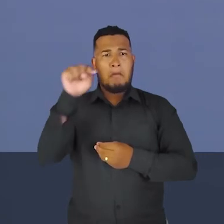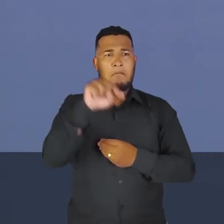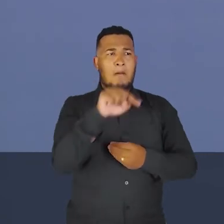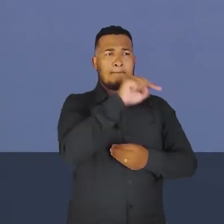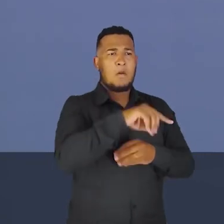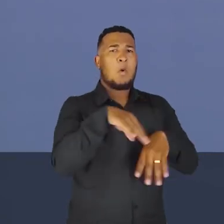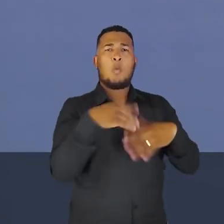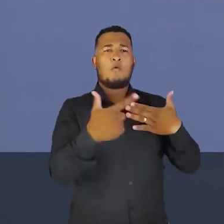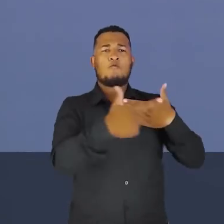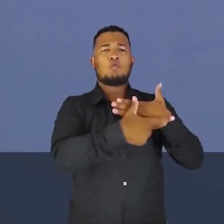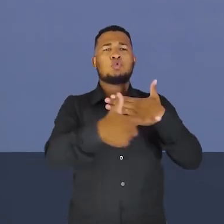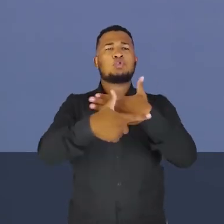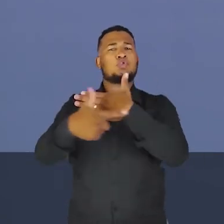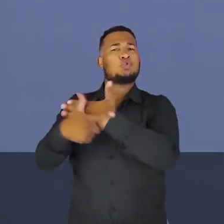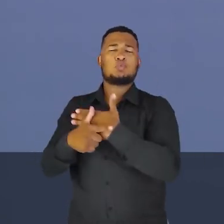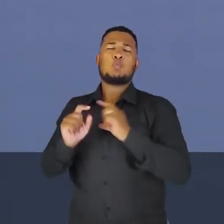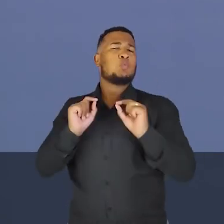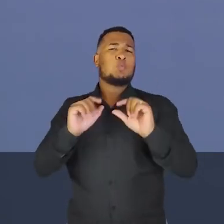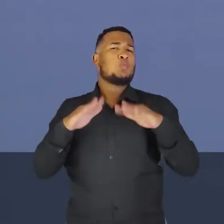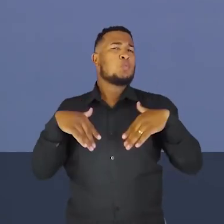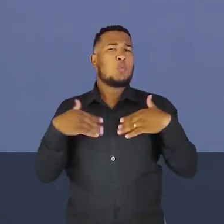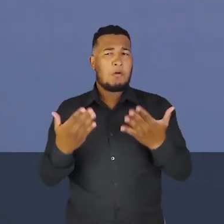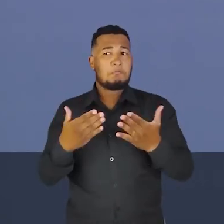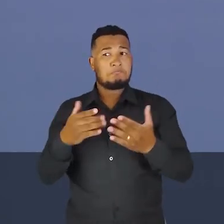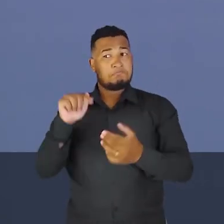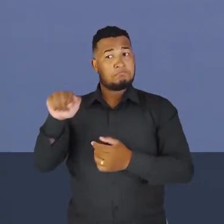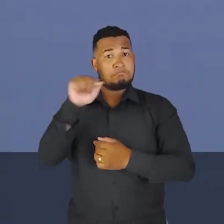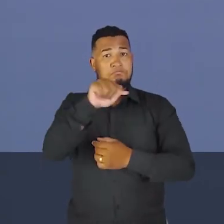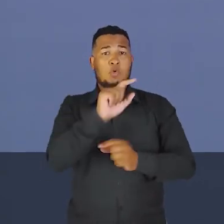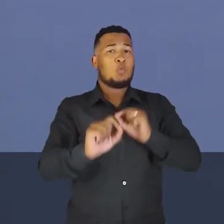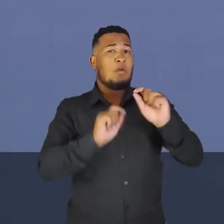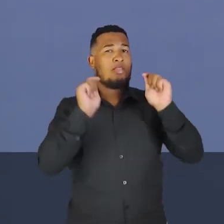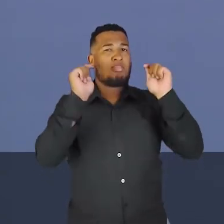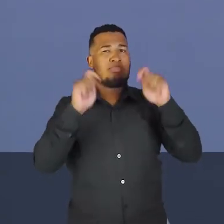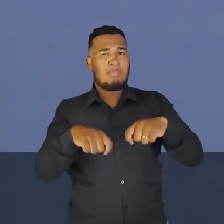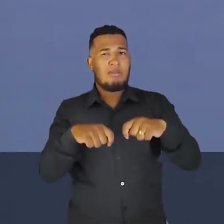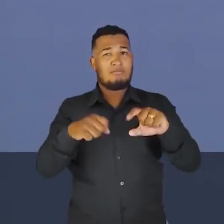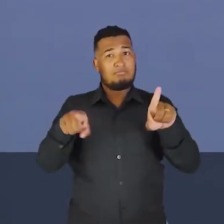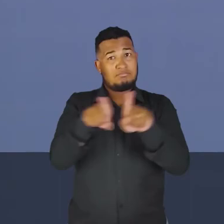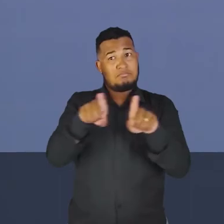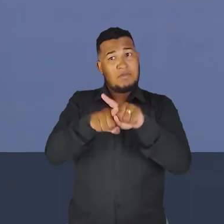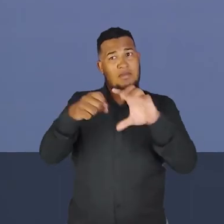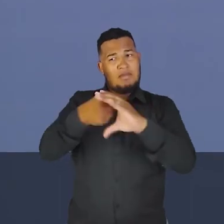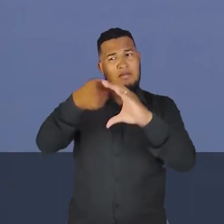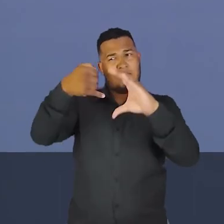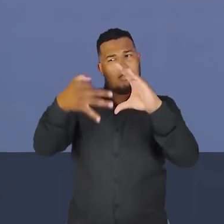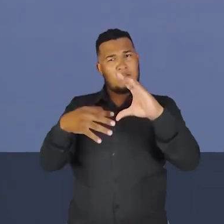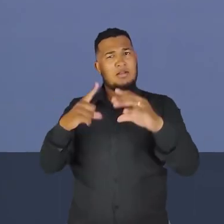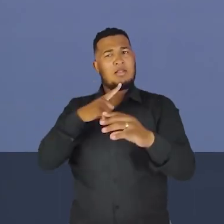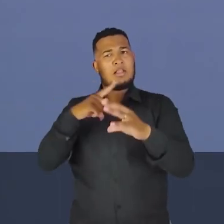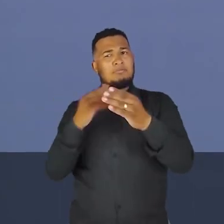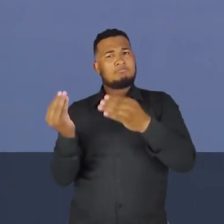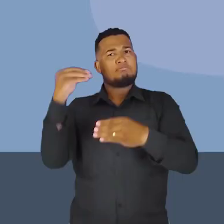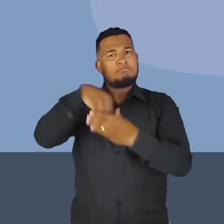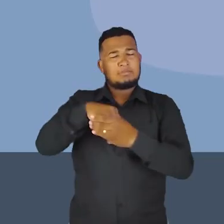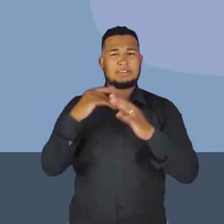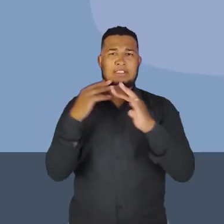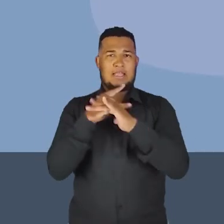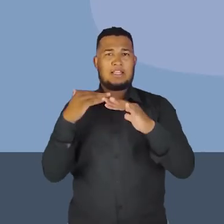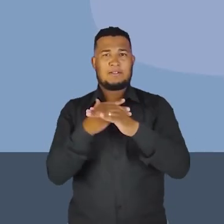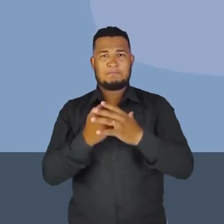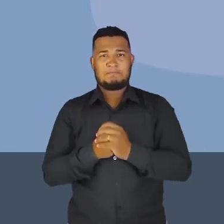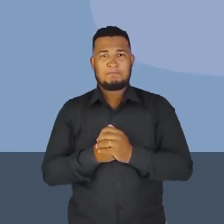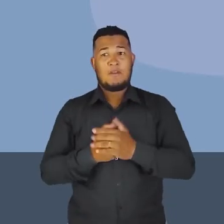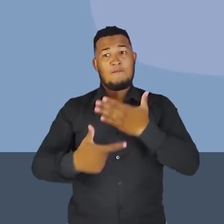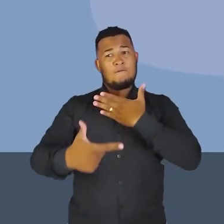função dessas cidades? O que essas cidades então oferecem? Quais são as características intrínsecas nas cidades? Qual a função